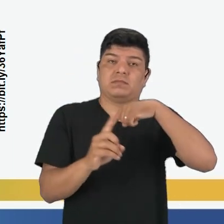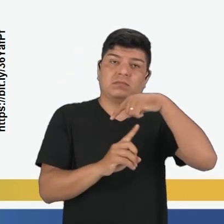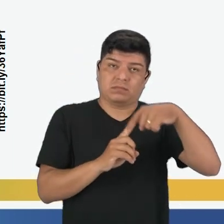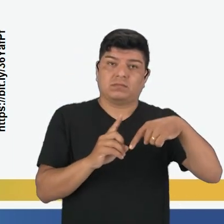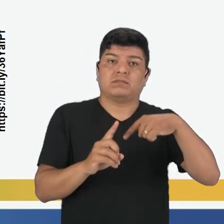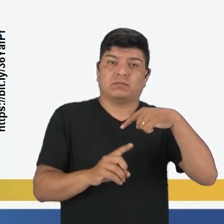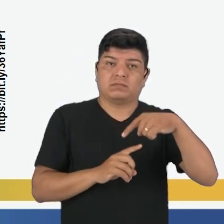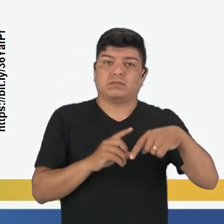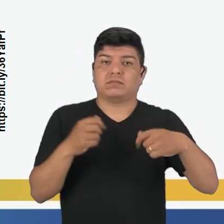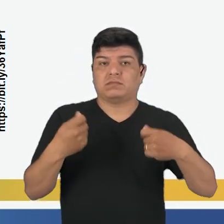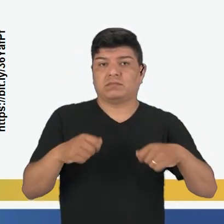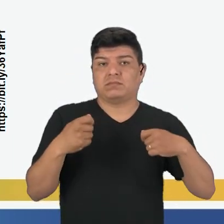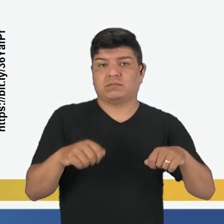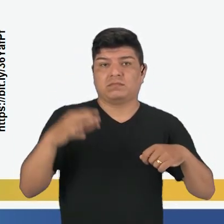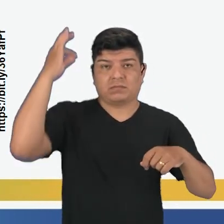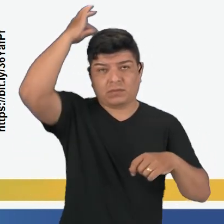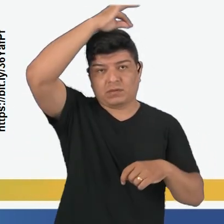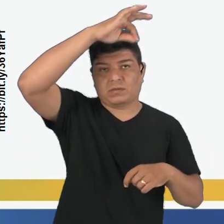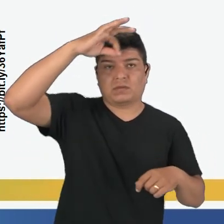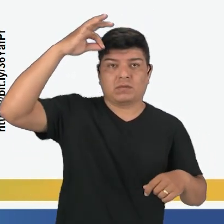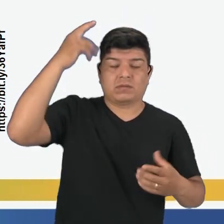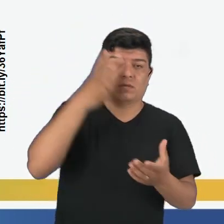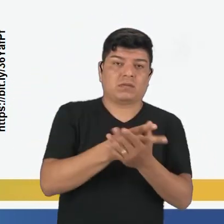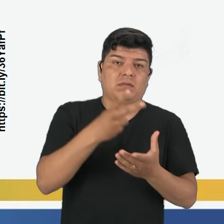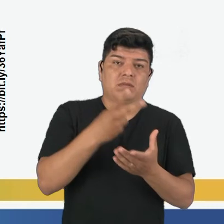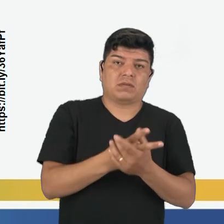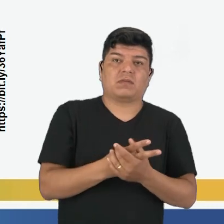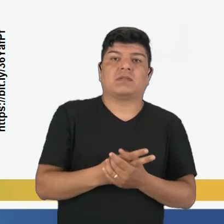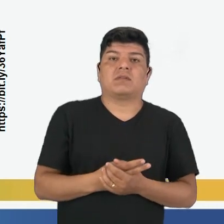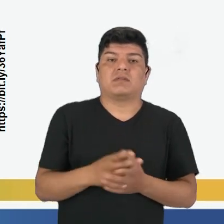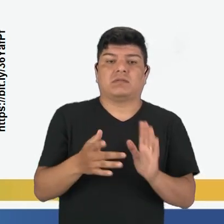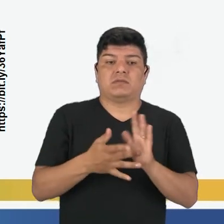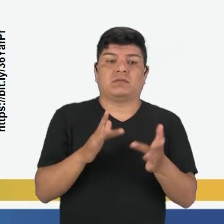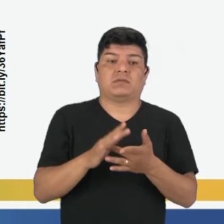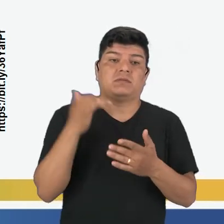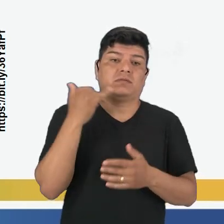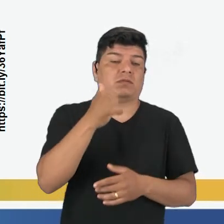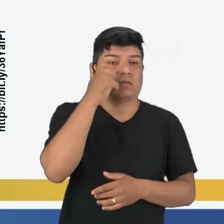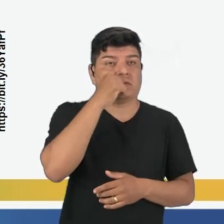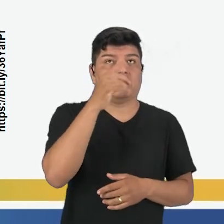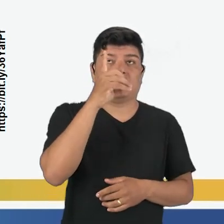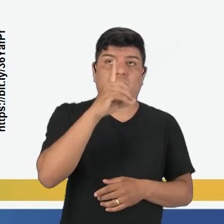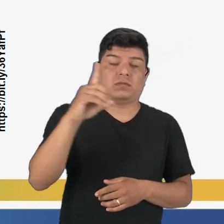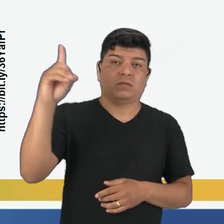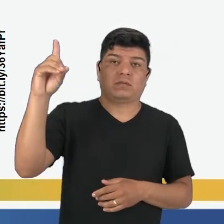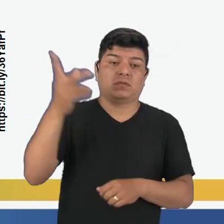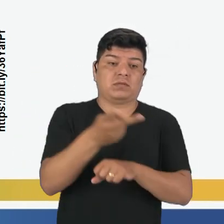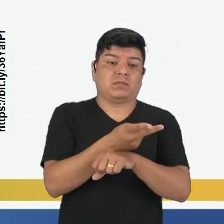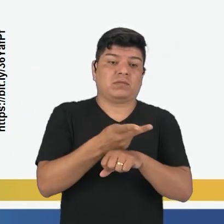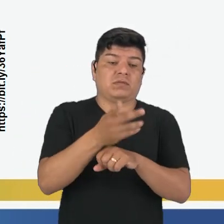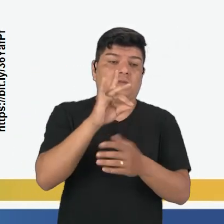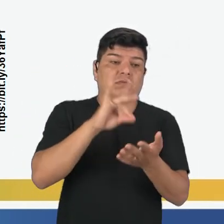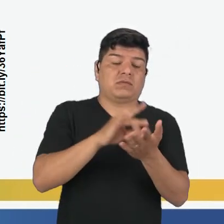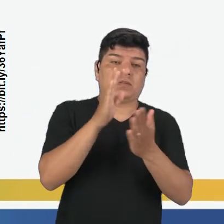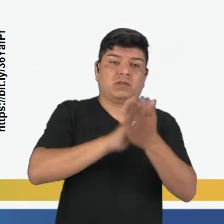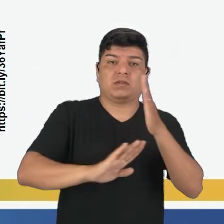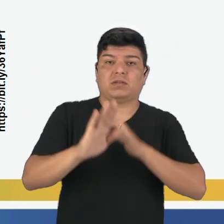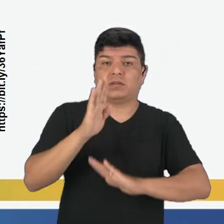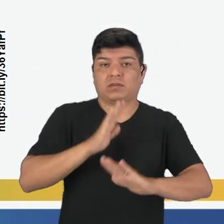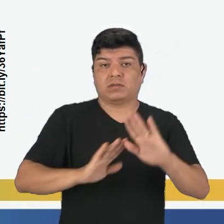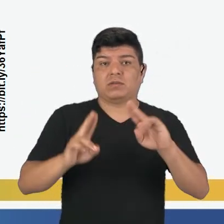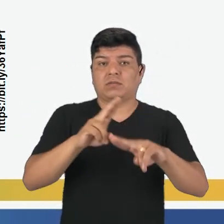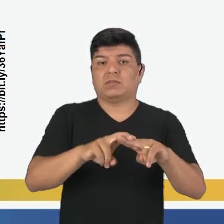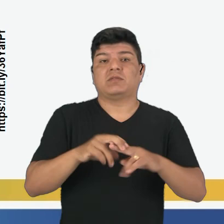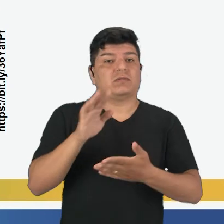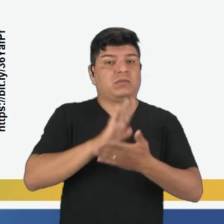A gente tem que lembrar do sagrado todo o tempo. Não é? Uma vez Jesus falou para uma mulher, Deus procura os verdadeiros adoradores. Então a gente